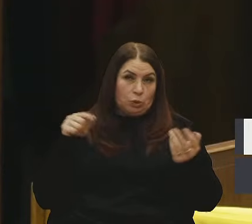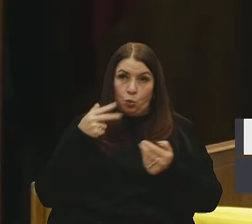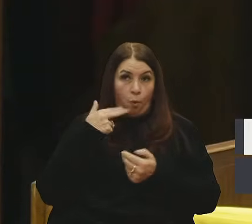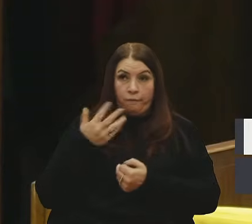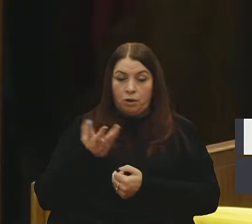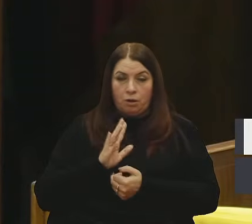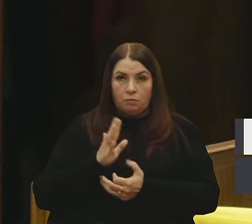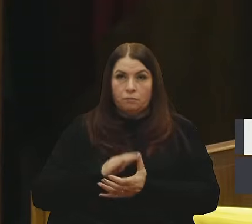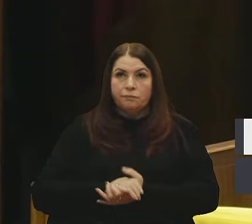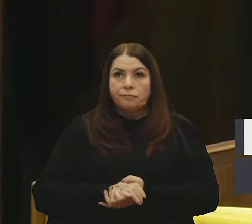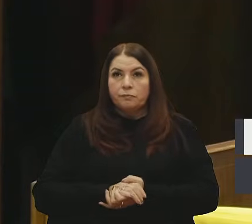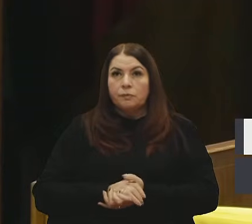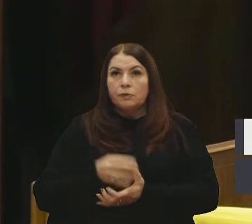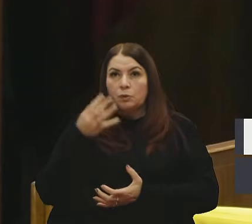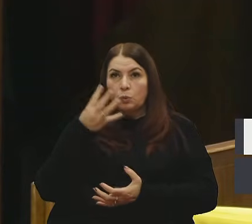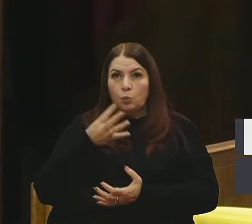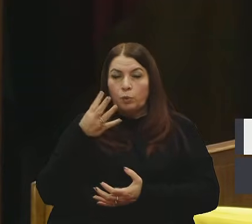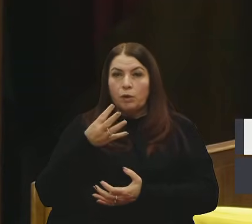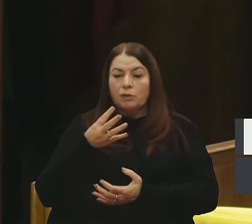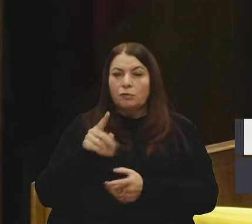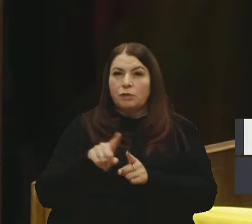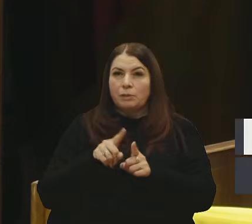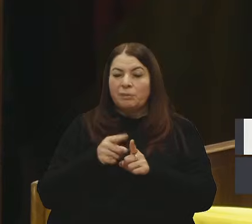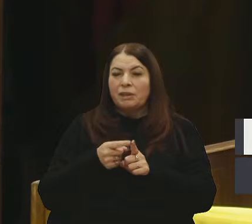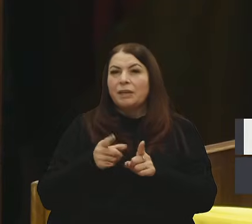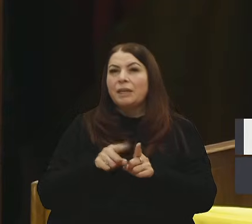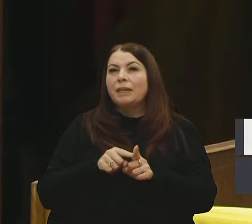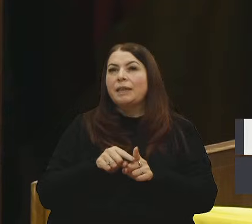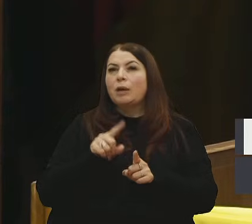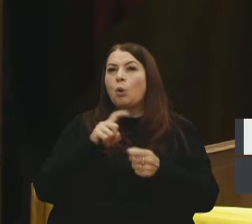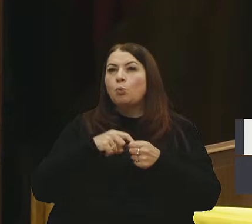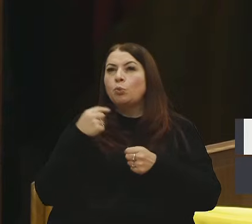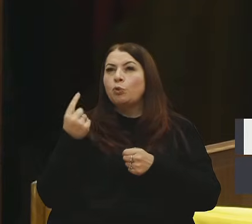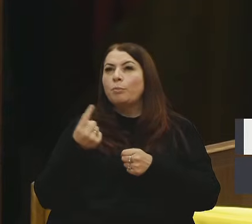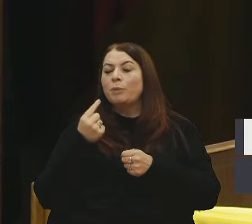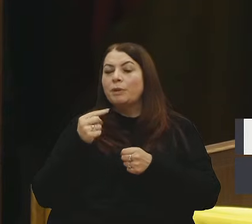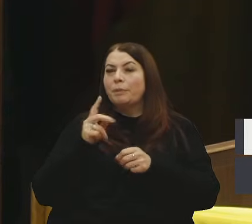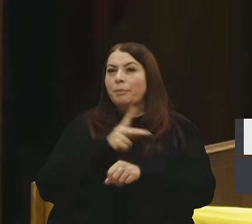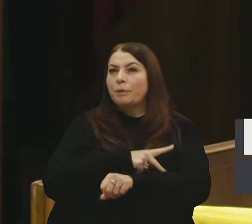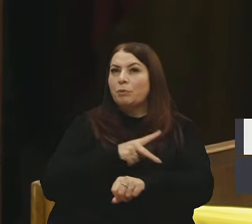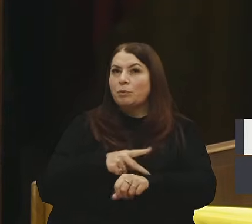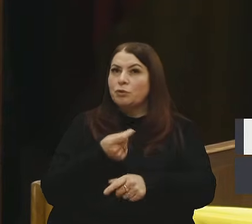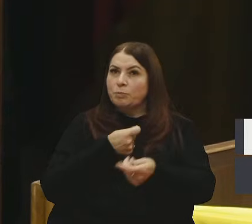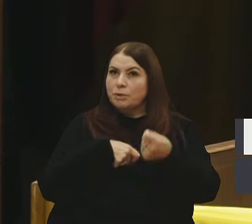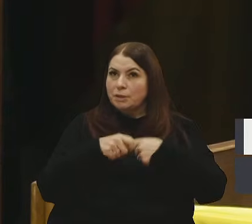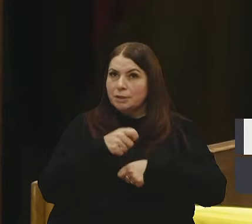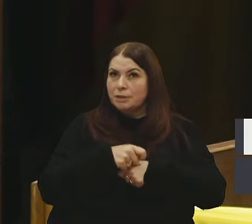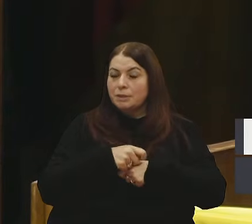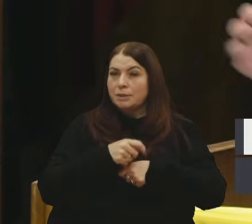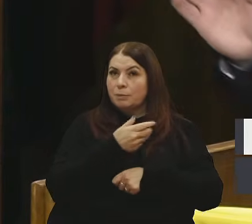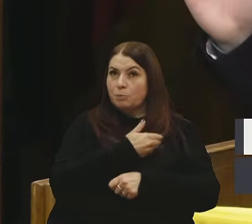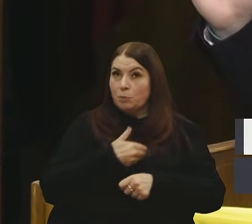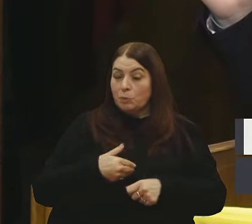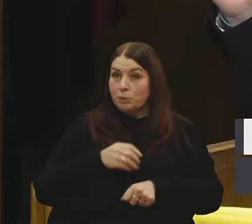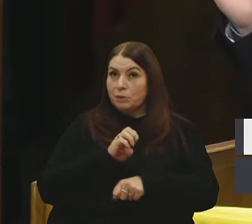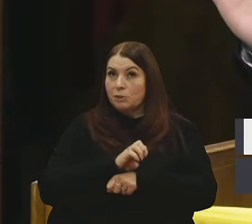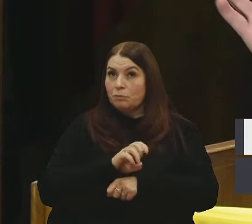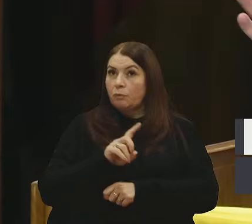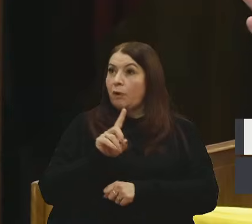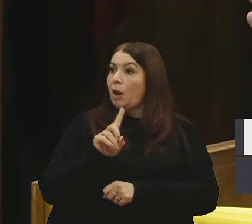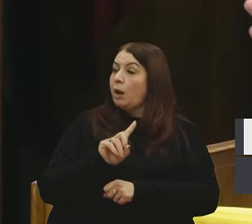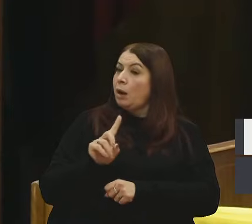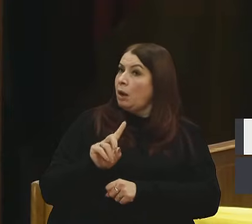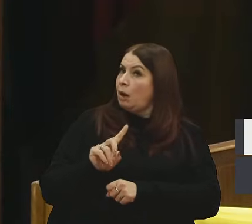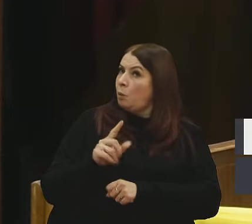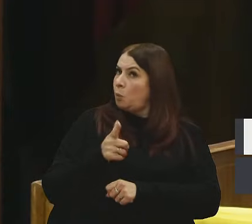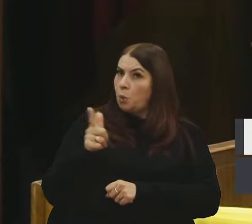ninguém. Quarto, violação à autonomia pedagógica e administrativa das escolas públicas estaduais. Mas vão dizer, não